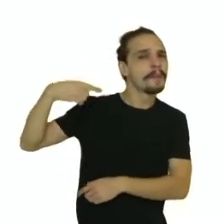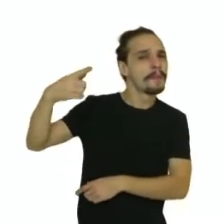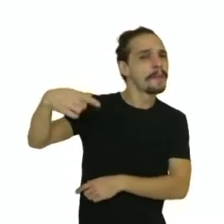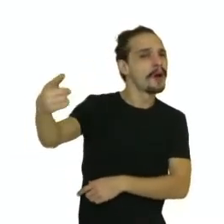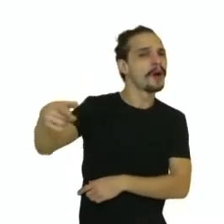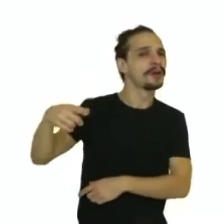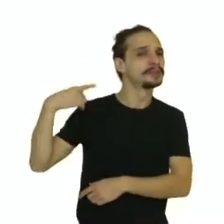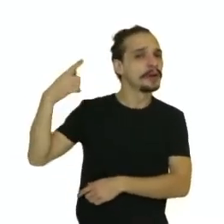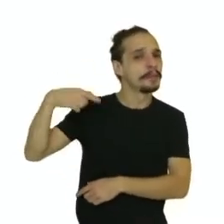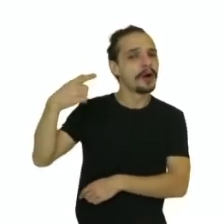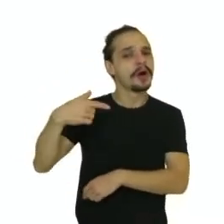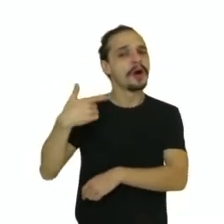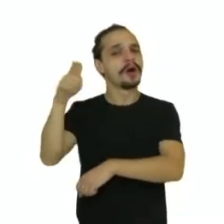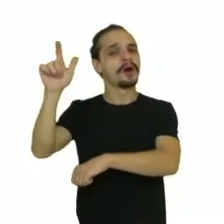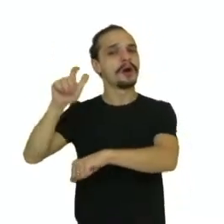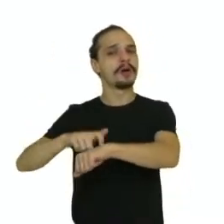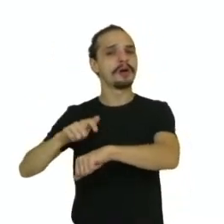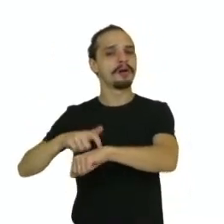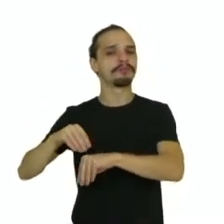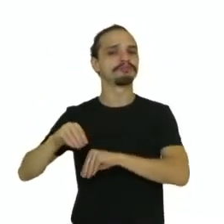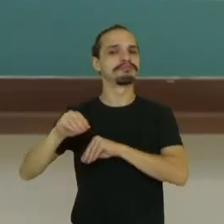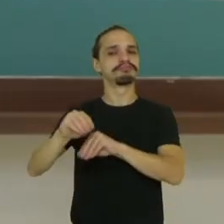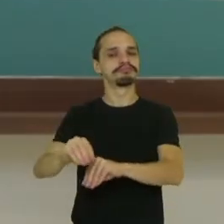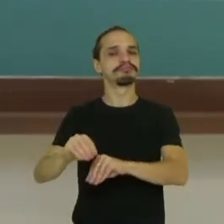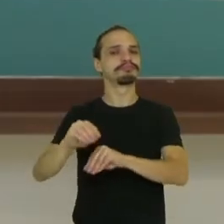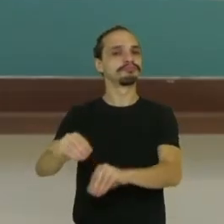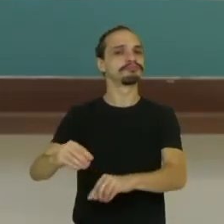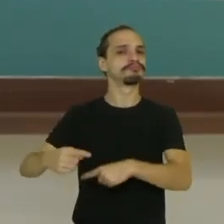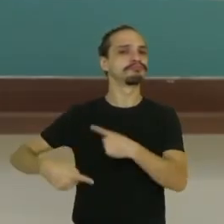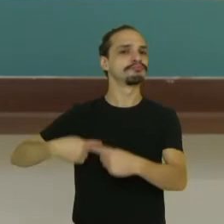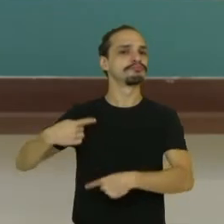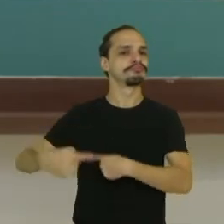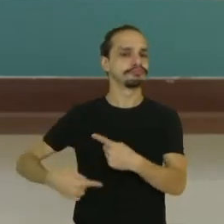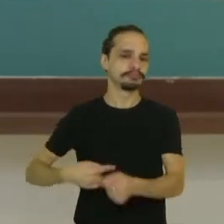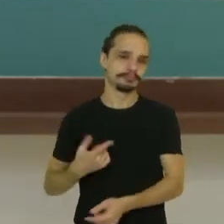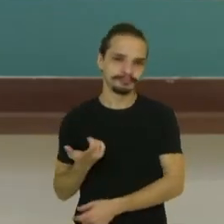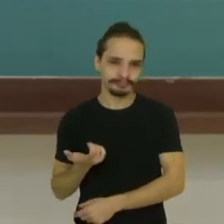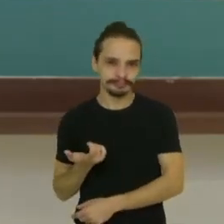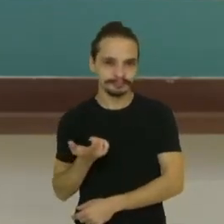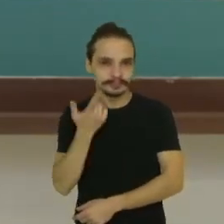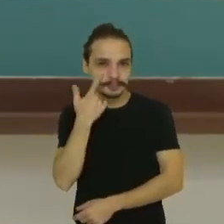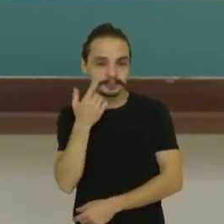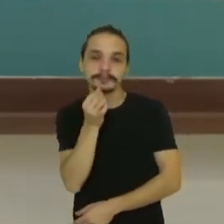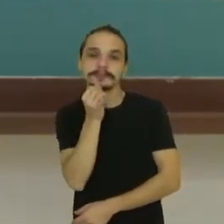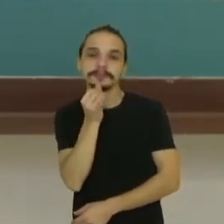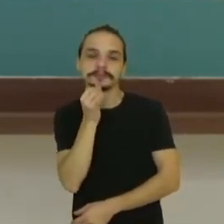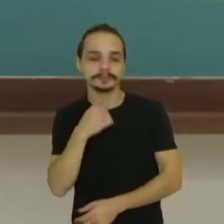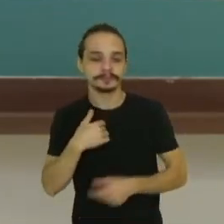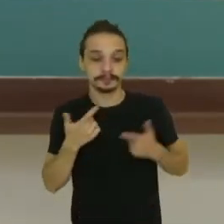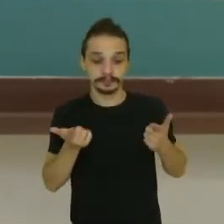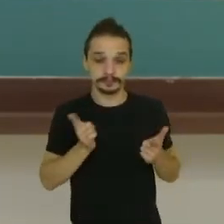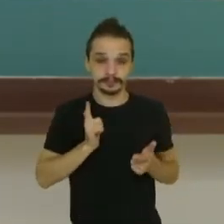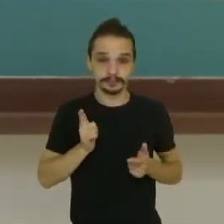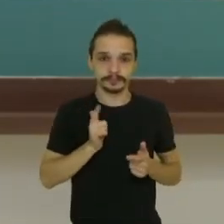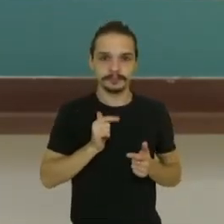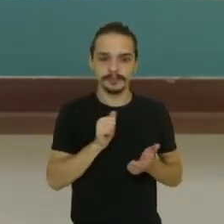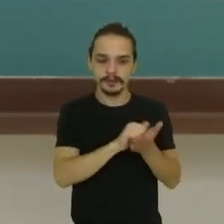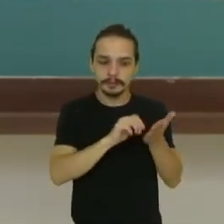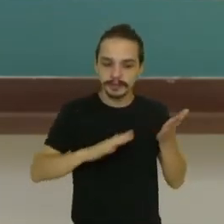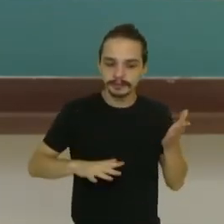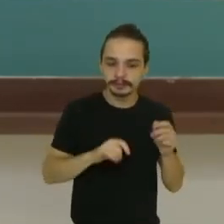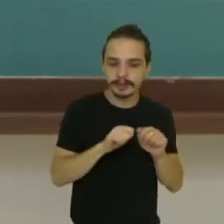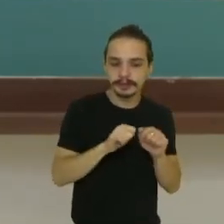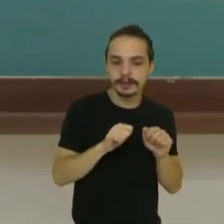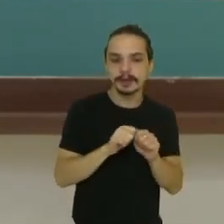outro momento de longa olha só só você tem uma tarefa para fazer você tem um